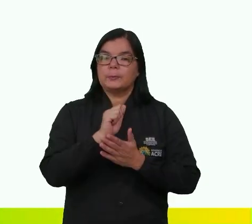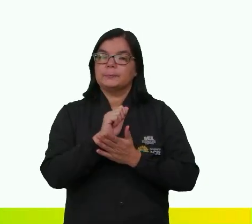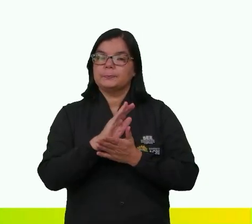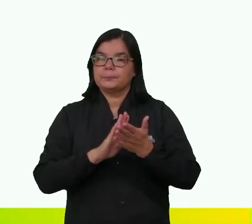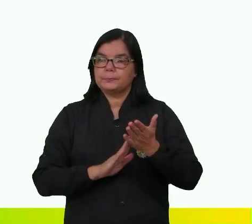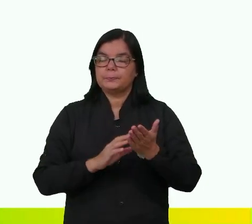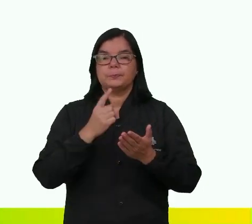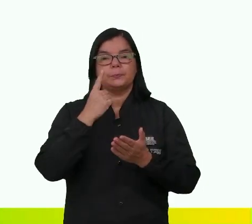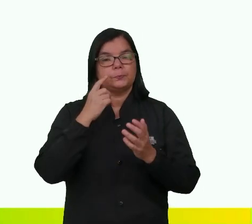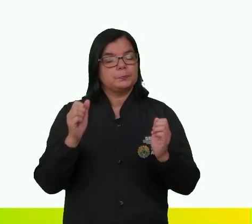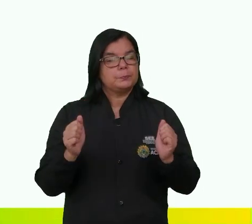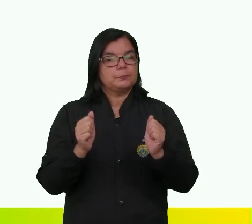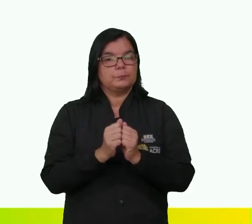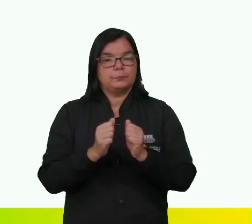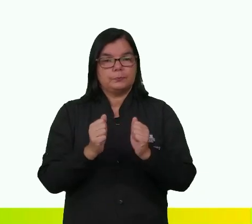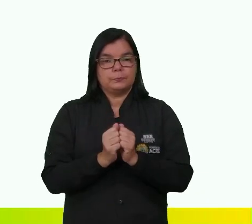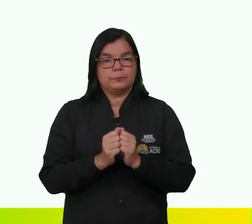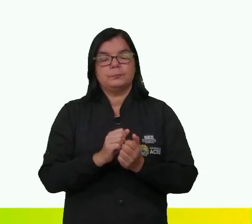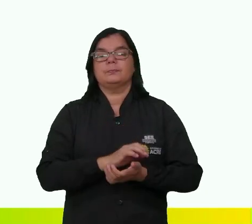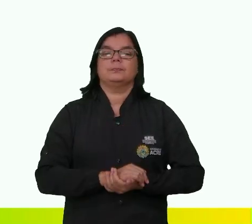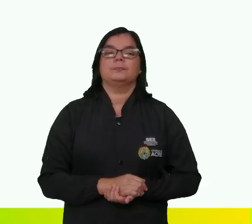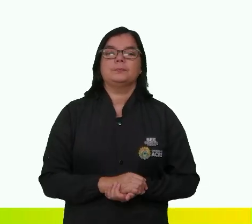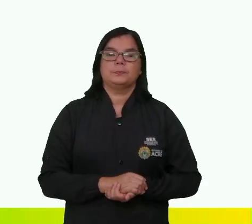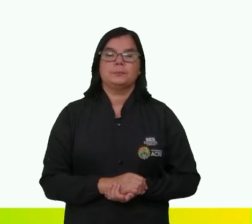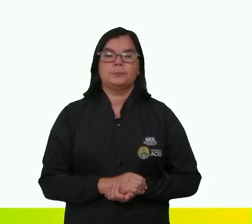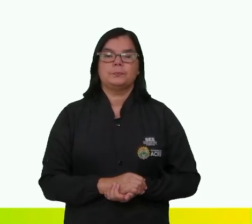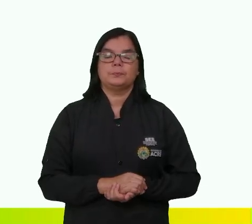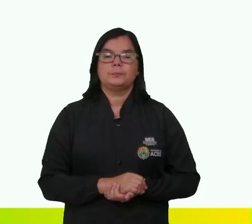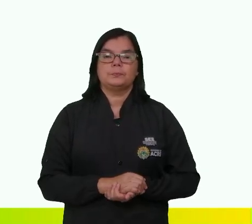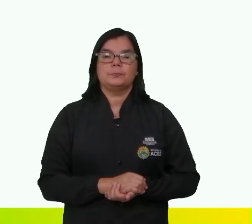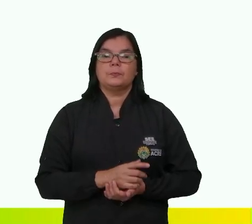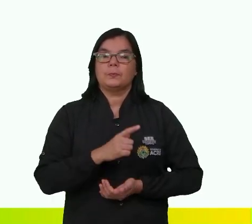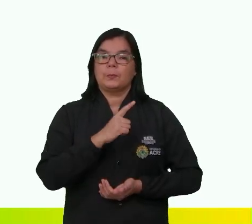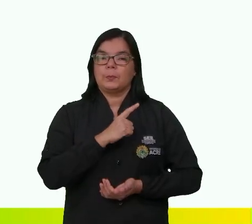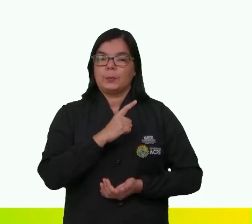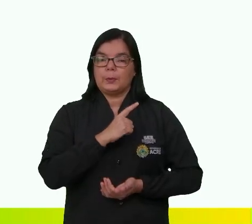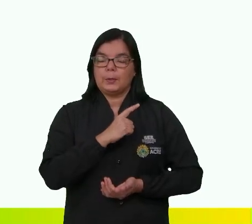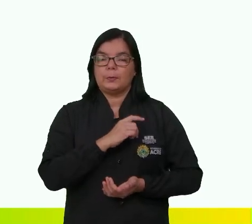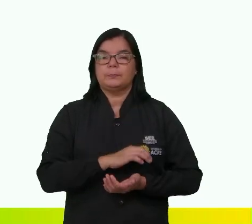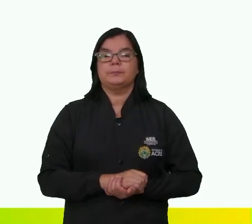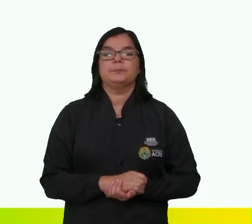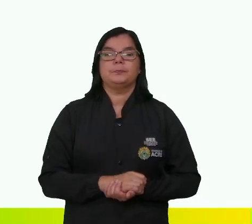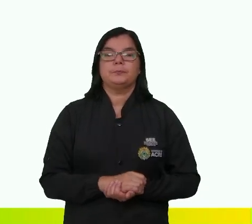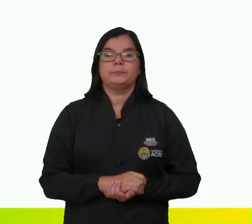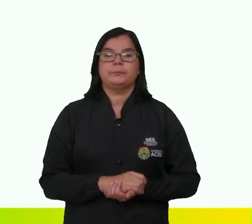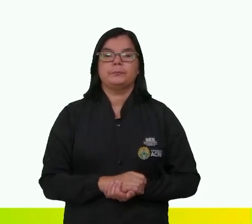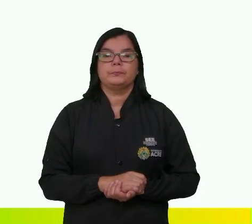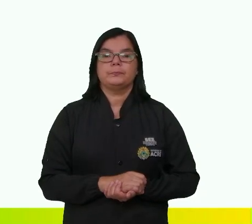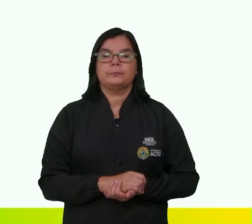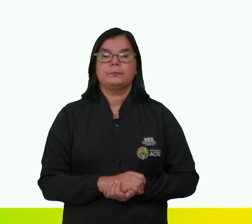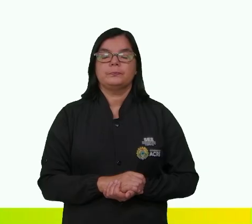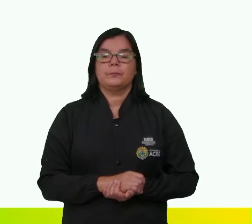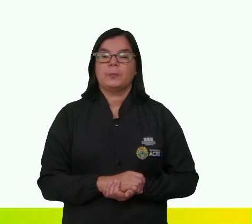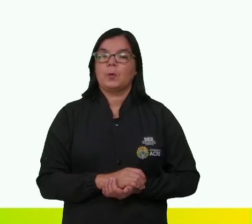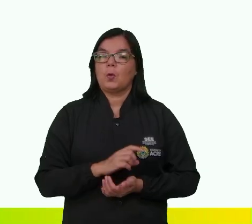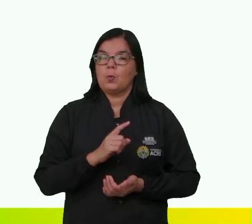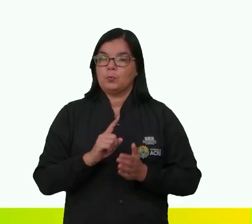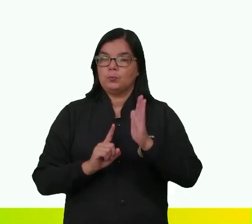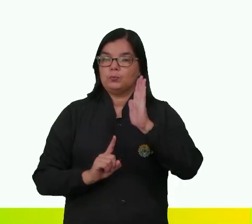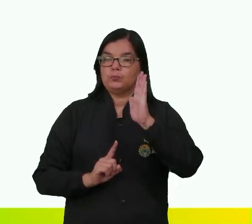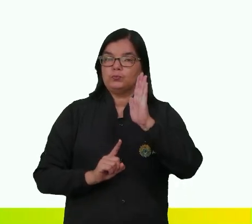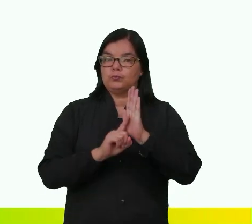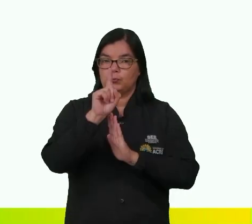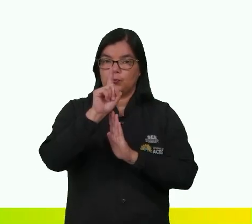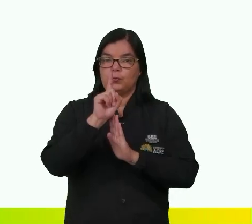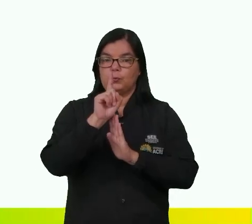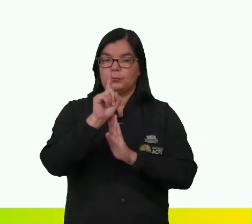problemas. Vamos fazer juntos um problema bem interessante. Eu tenho aqui a seguinte atividade. Um foguete é